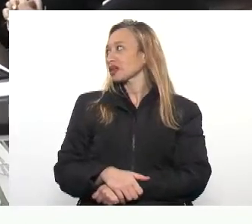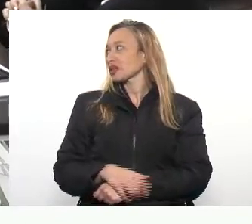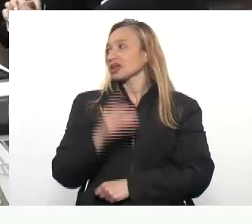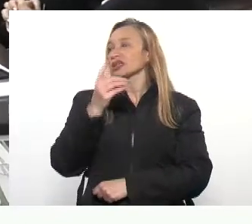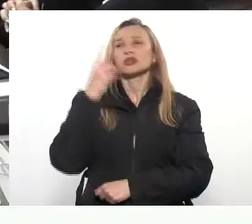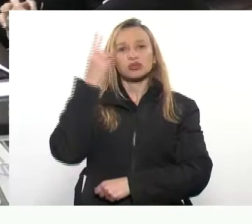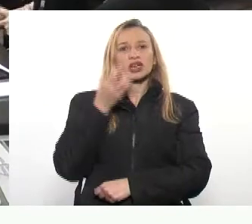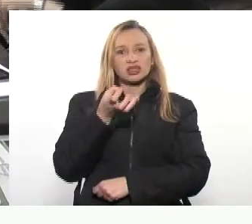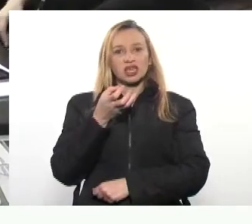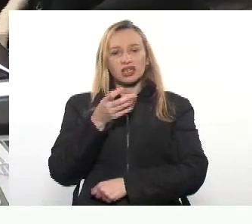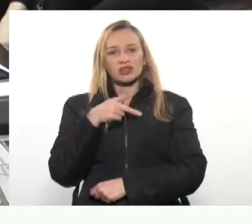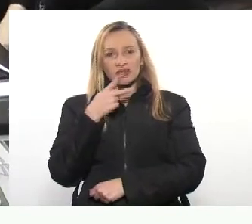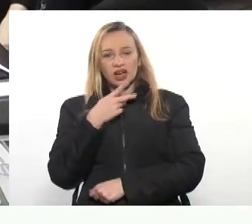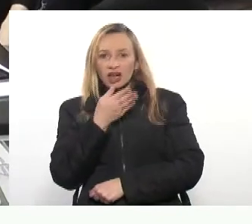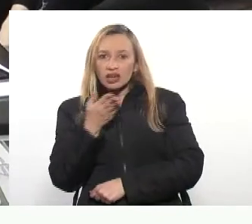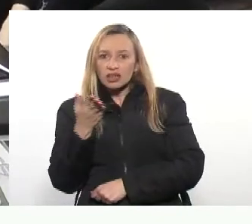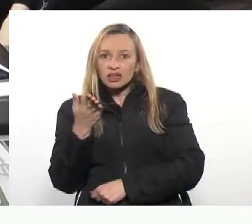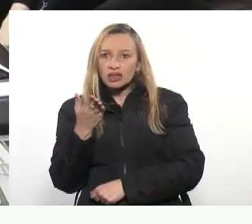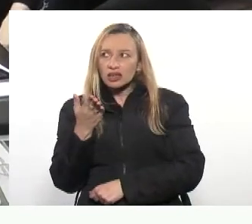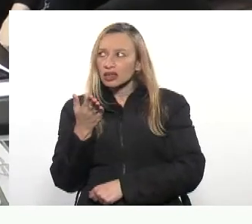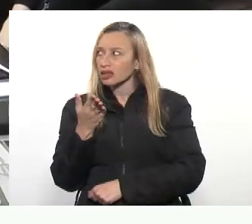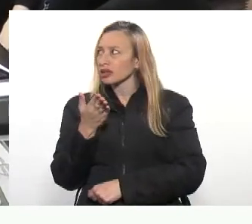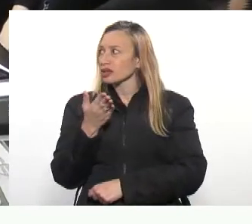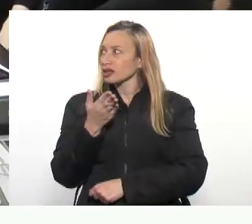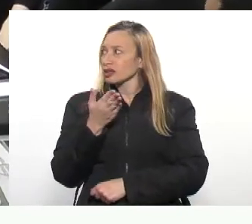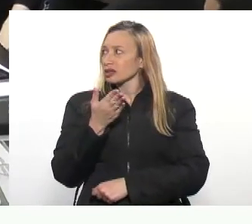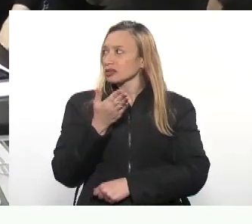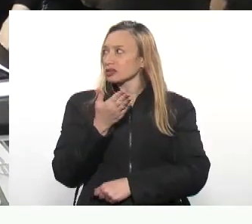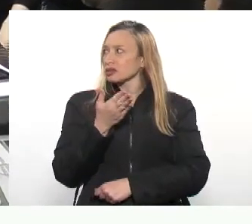Deputados, querem fazer algum questionamento?